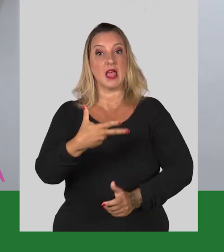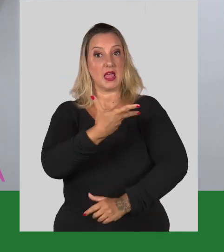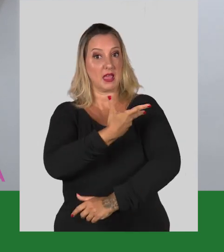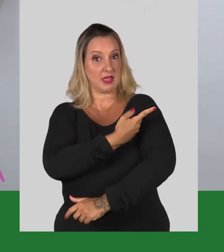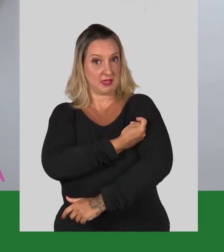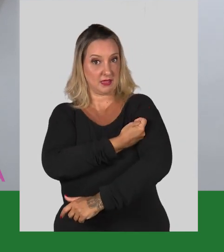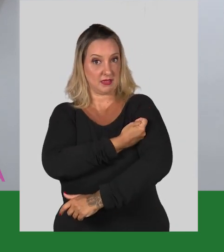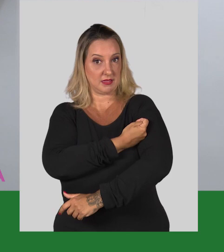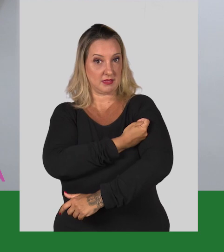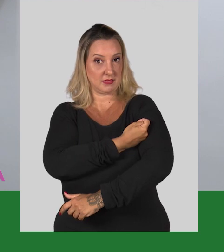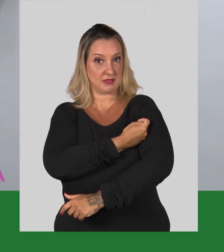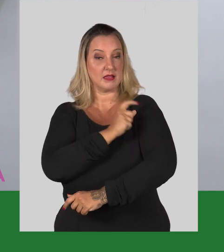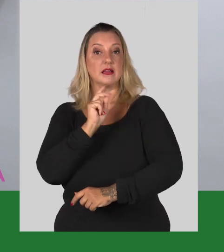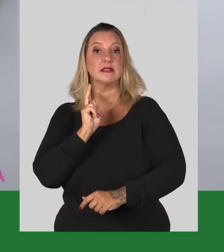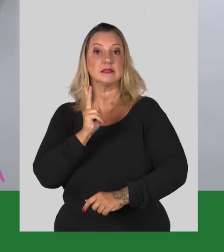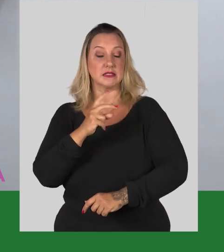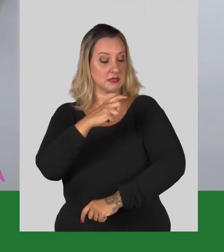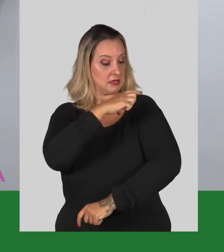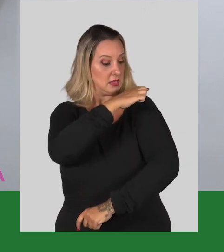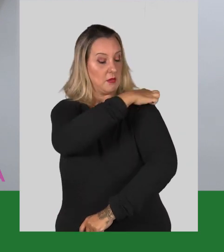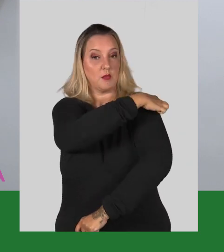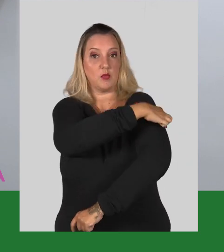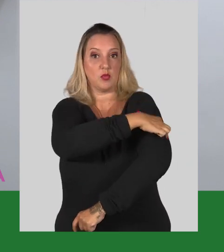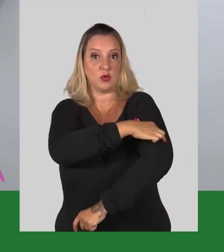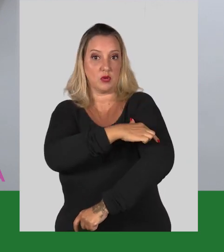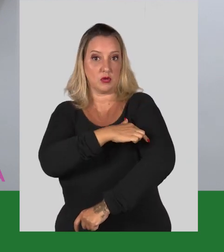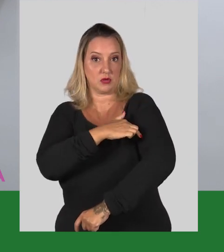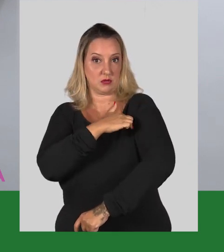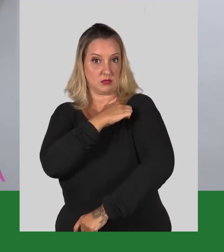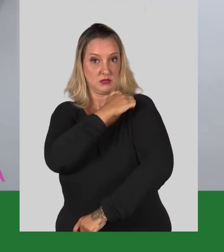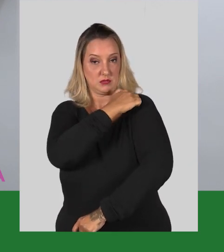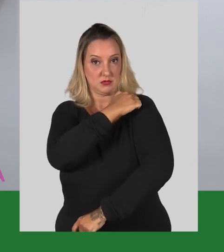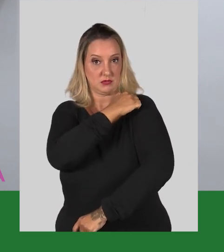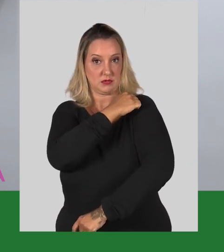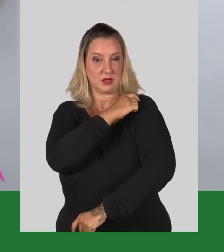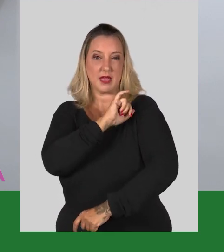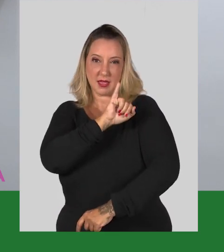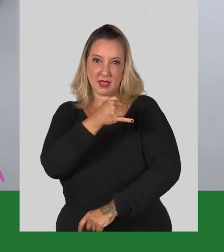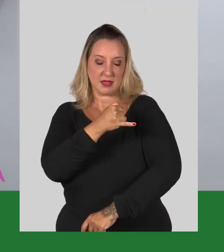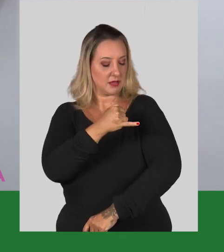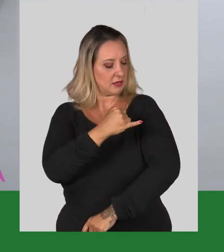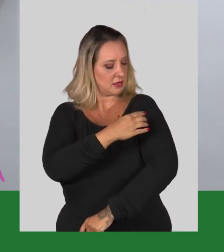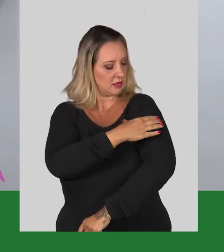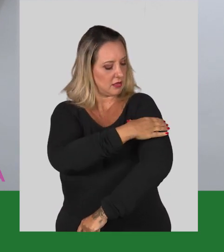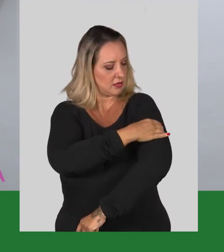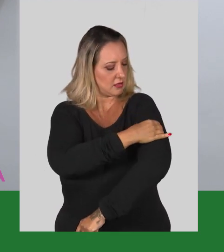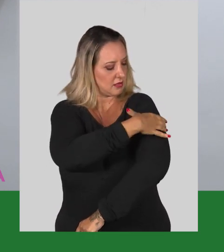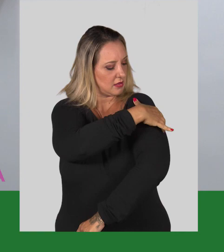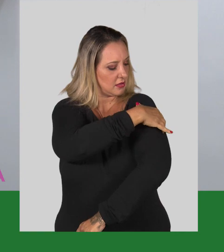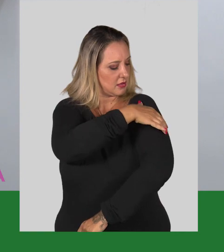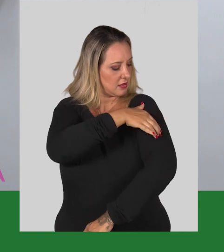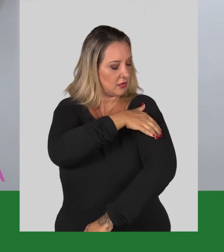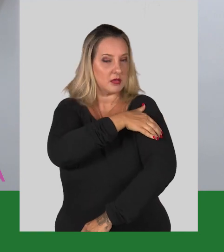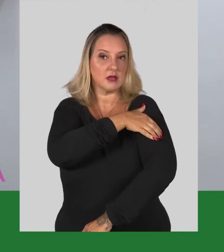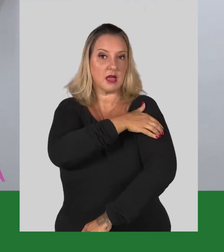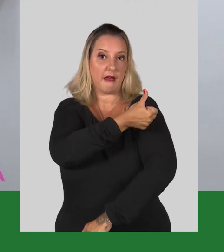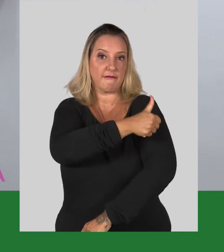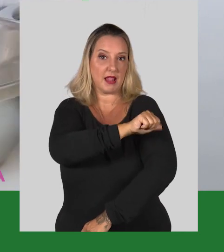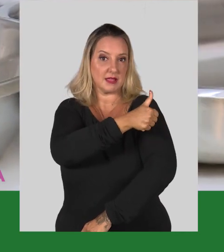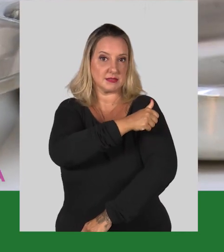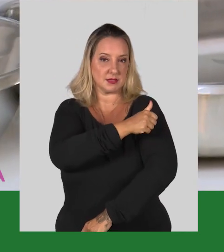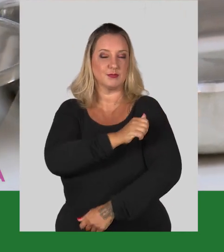vacina, a via de aplicação é intramuscular, no músculo deltóide. Aproveite o momento para realizar uma avaliação da massa